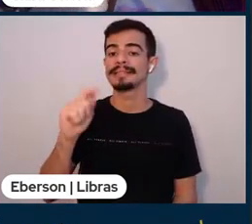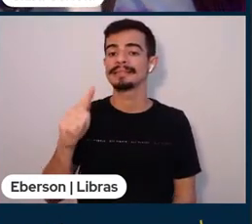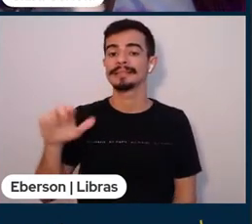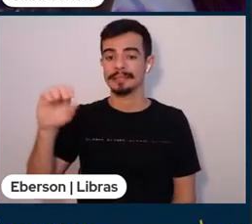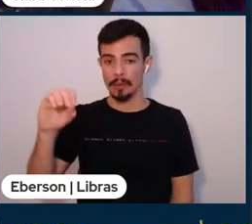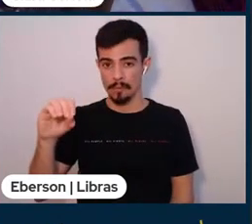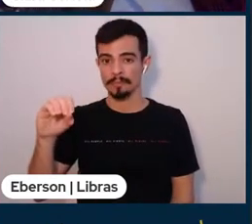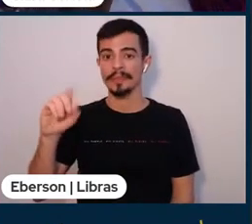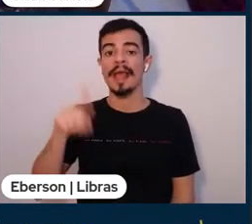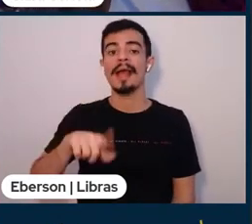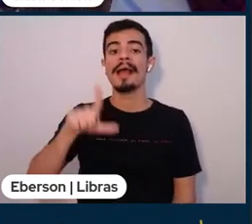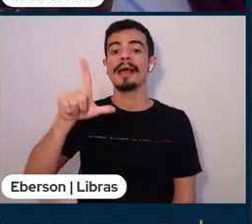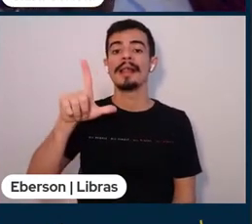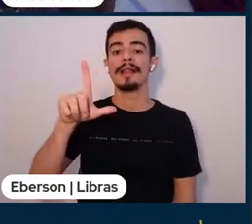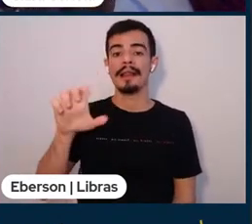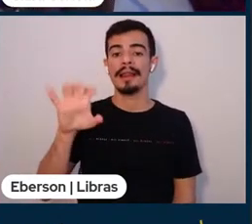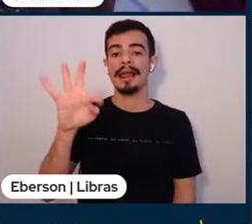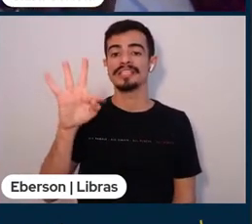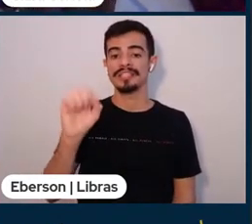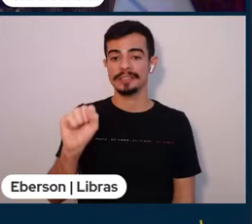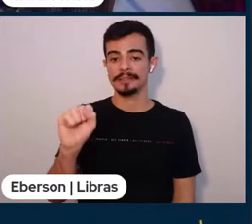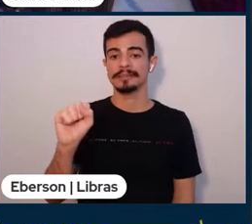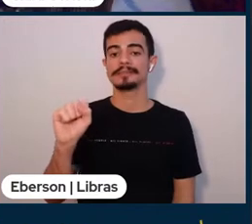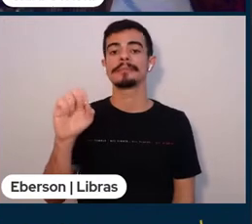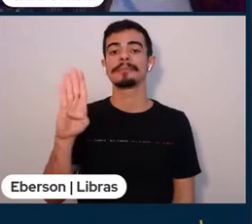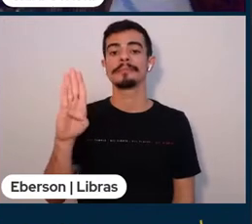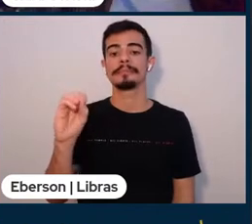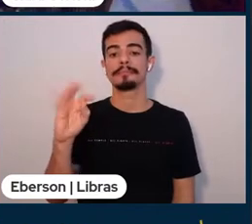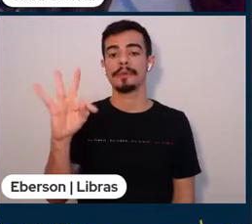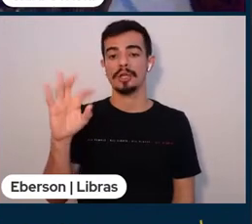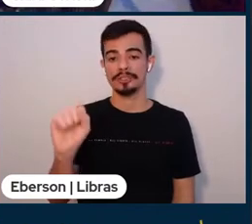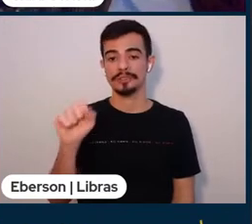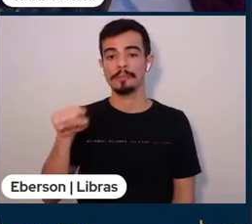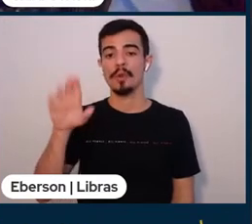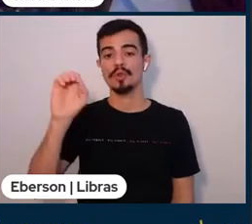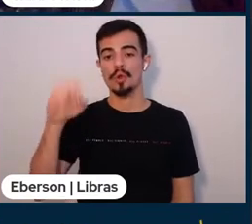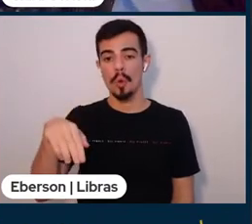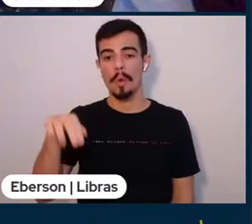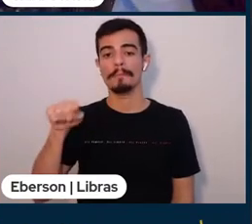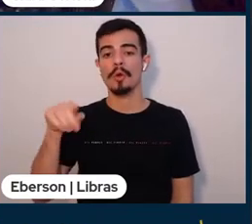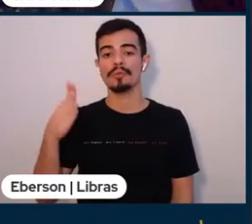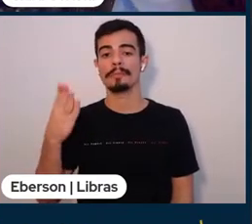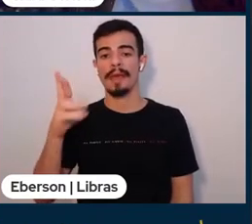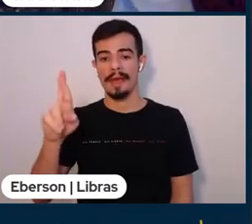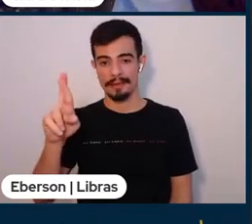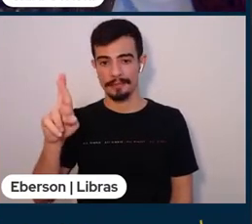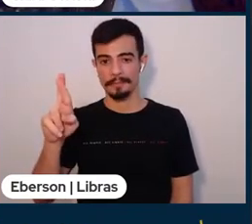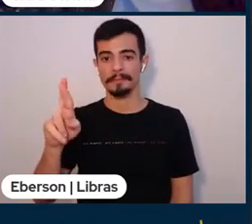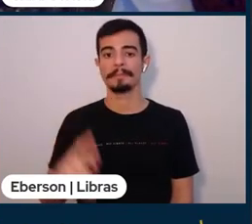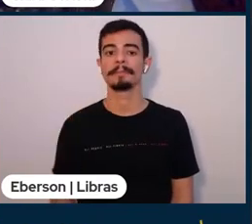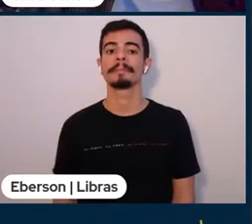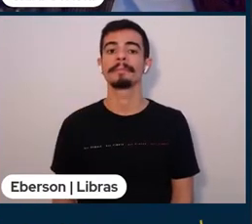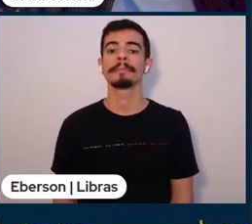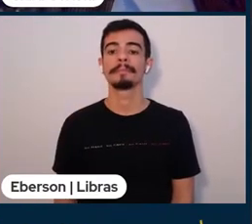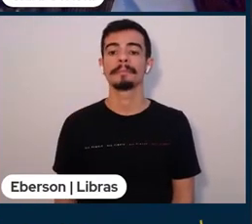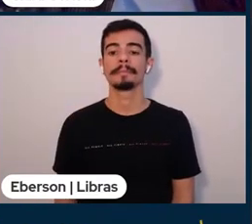Letsbots.com.br, Hello Bot. Eu vou pedir ali Oh, depois maravilha. pro JP